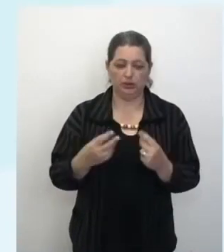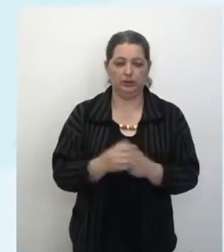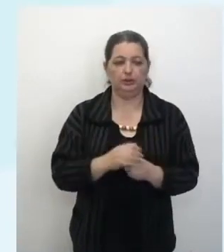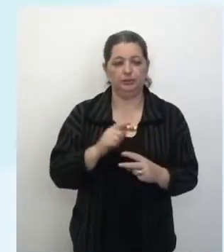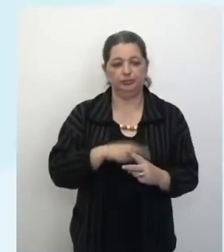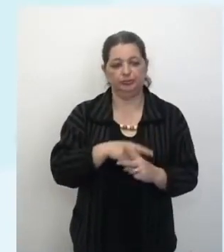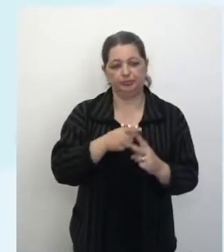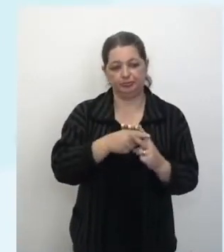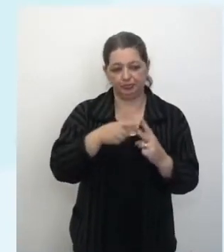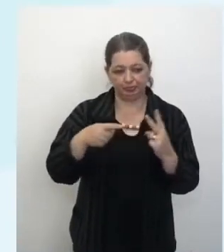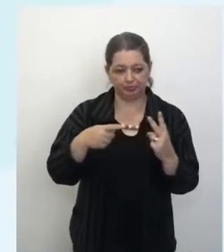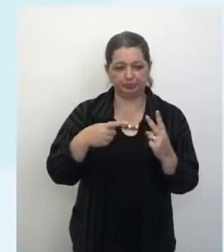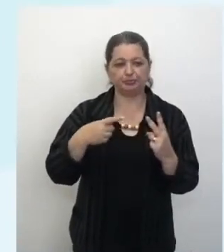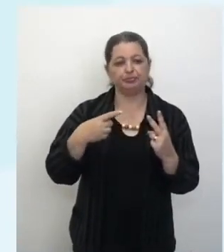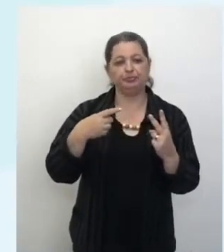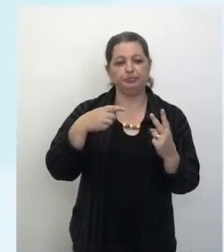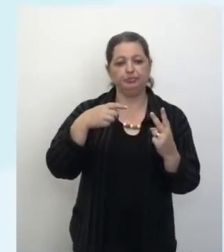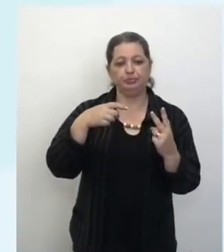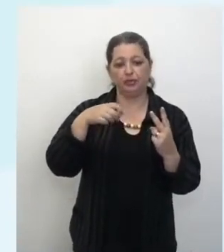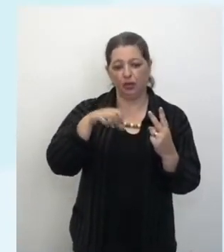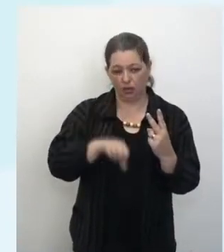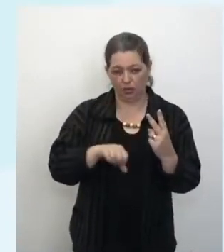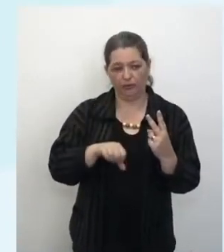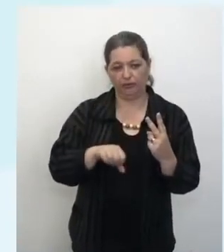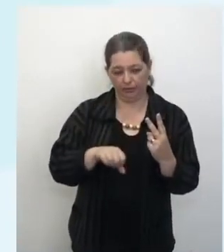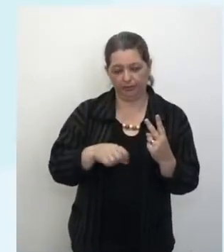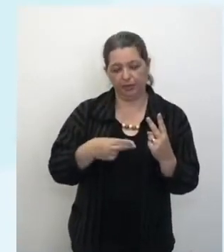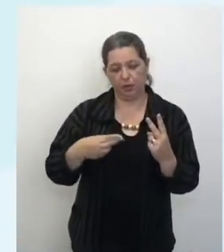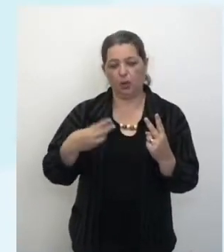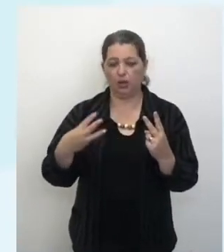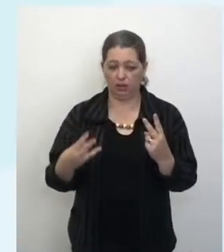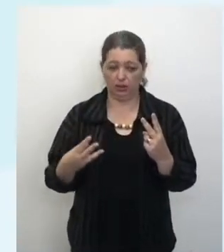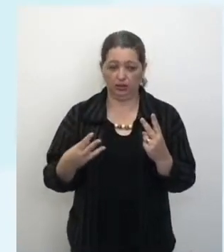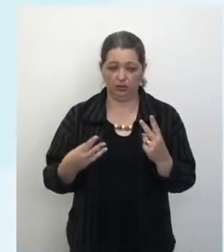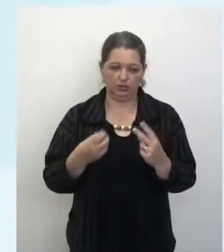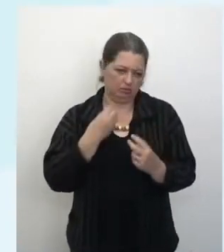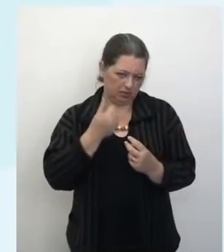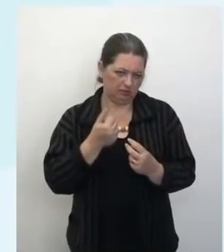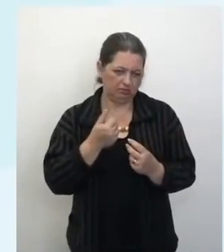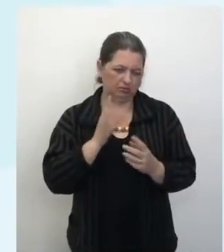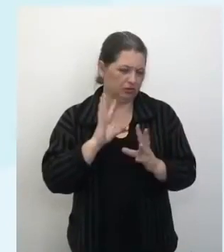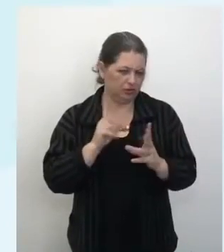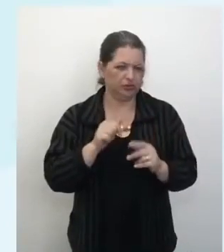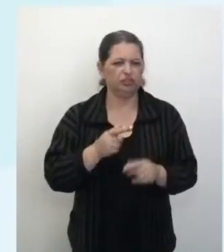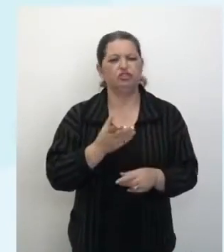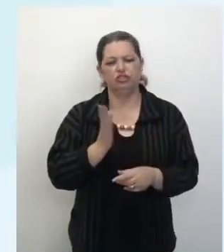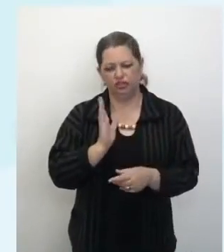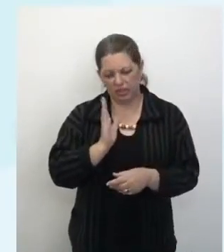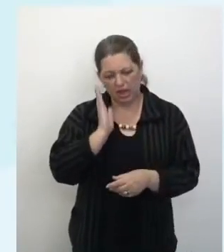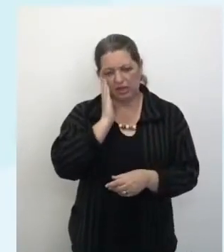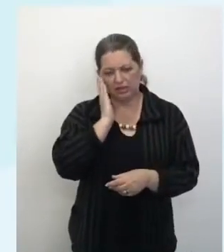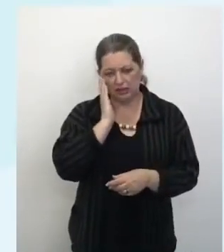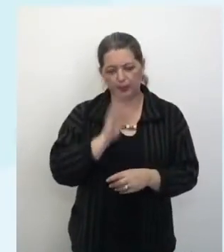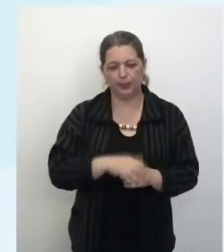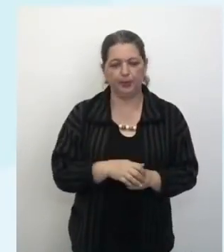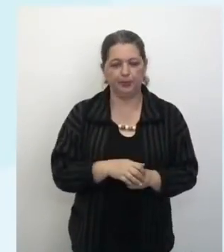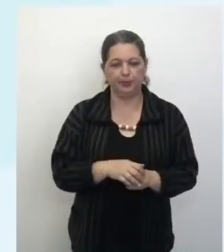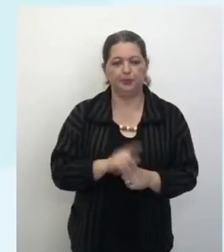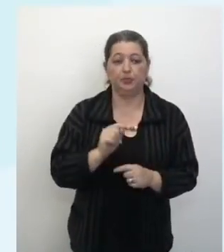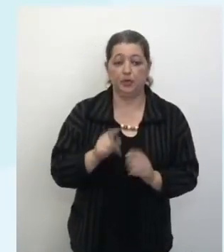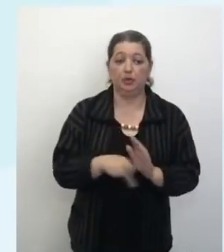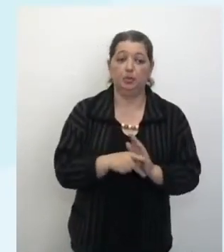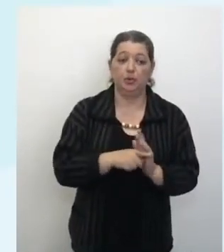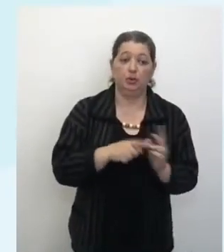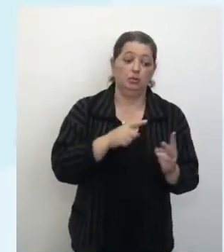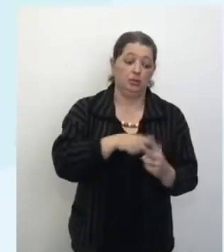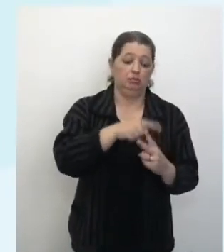dá 4. Raiz quadrada de 9, que é 3, porque 3 vezes 3 é 9. Tudo bem? Essas raízes vocês já estão acostumados. Então, eu coloquei desde o raiz de